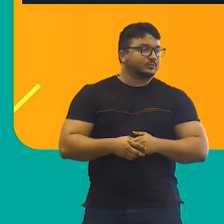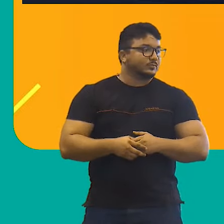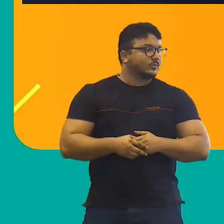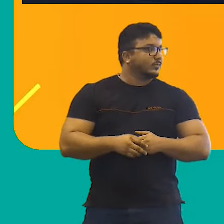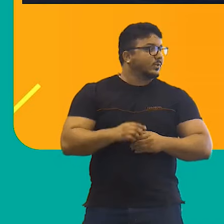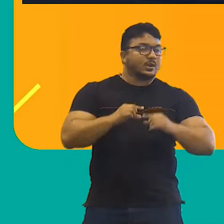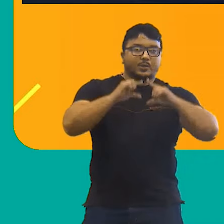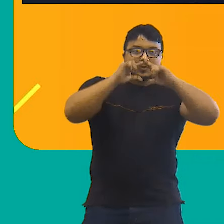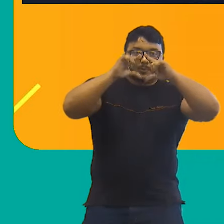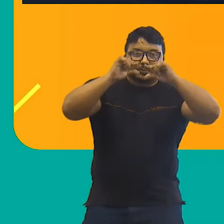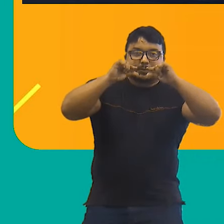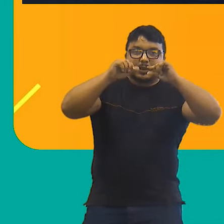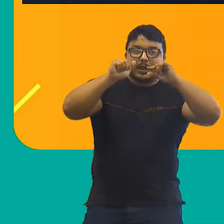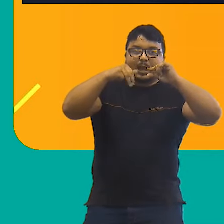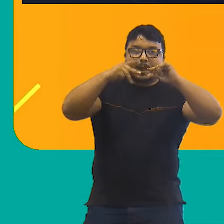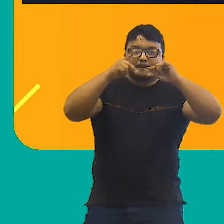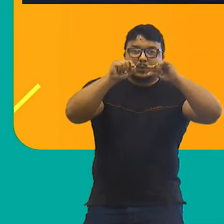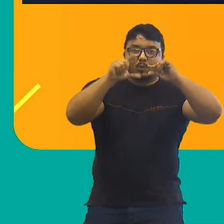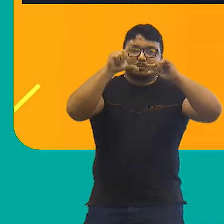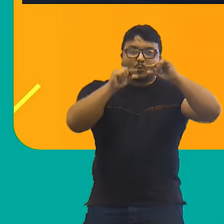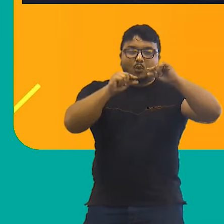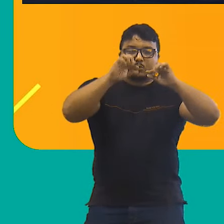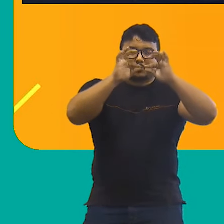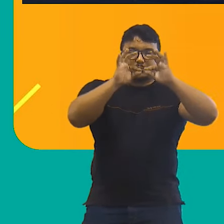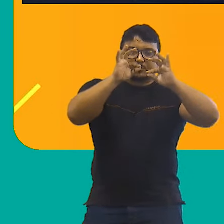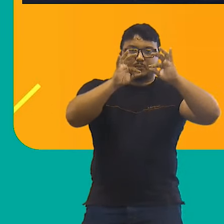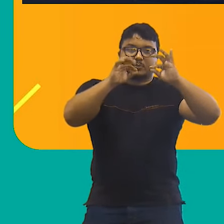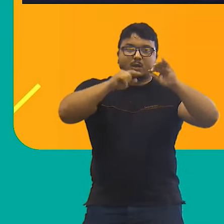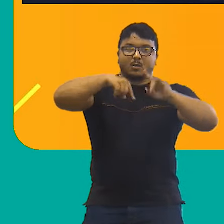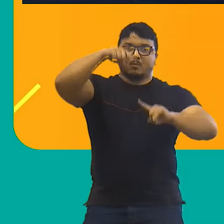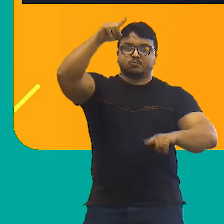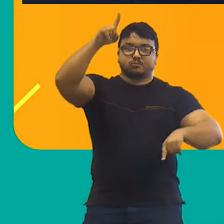Pouco amplo, muito amplo.